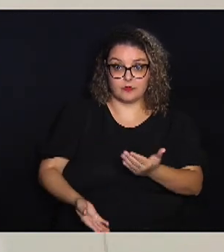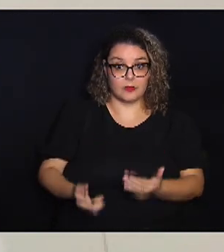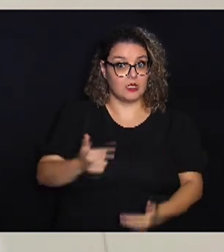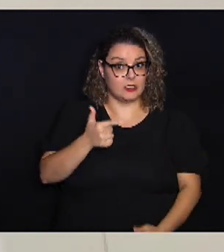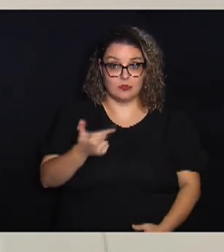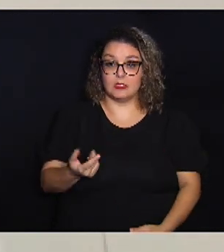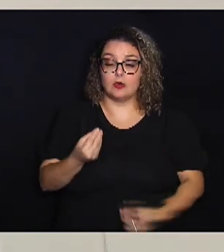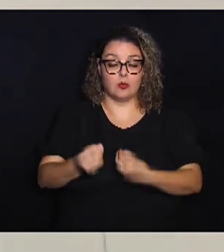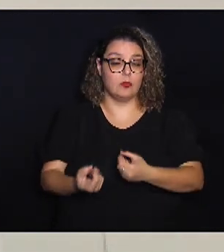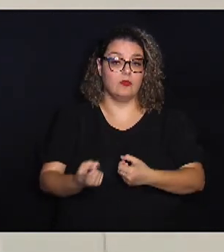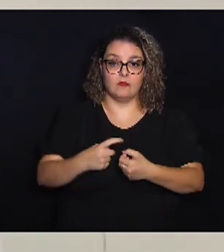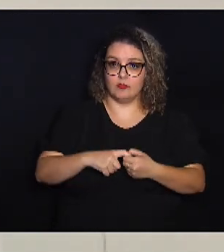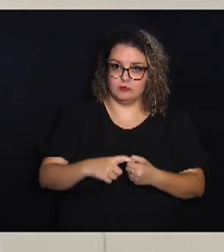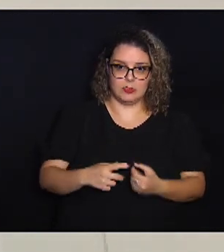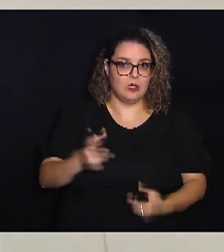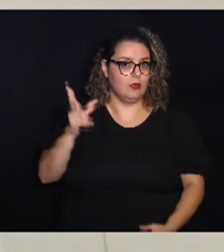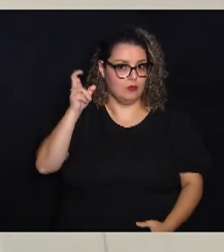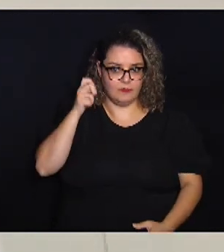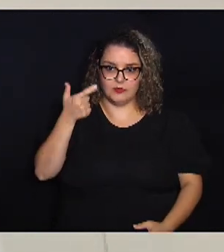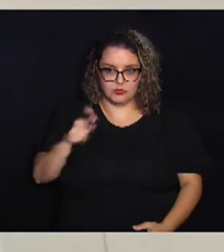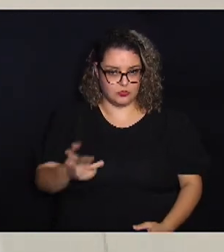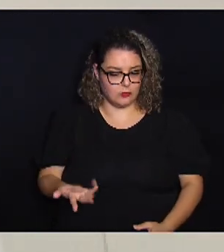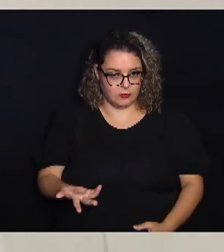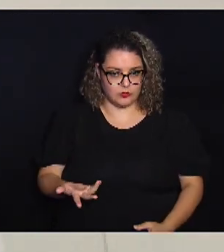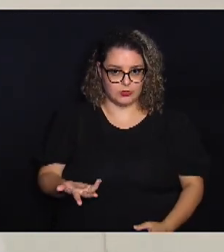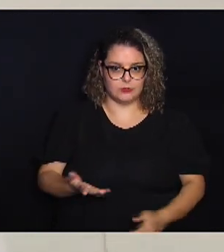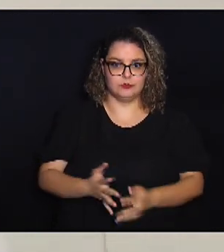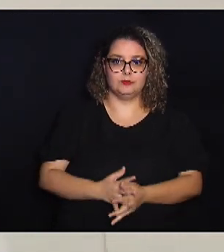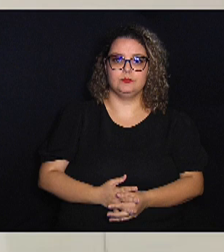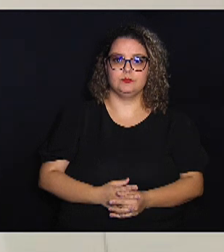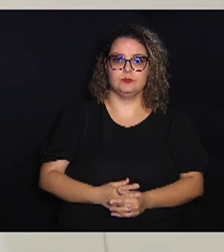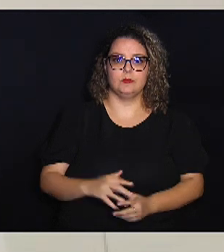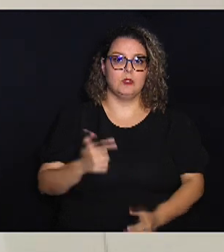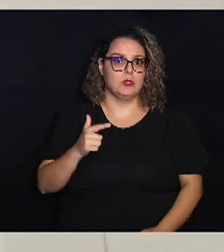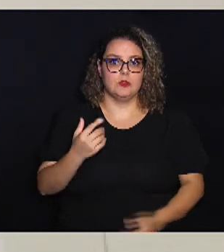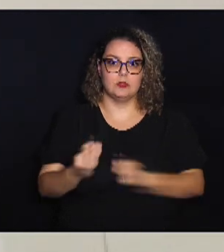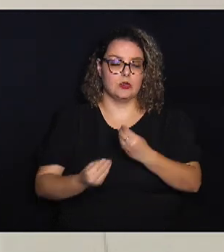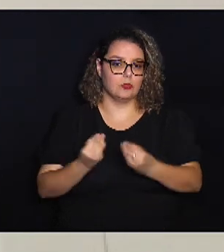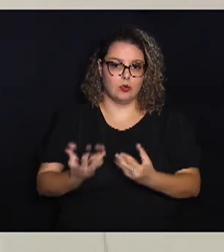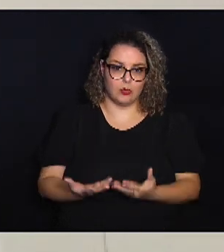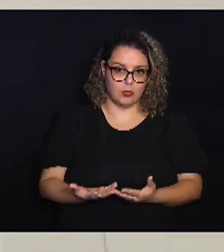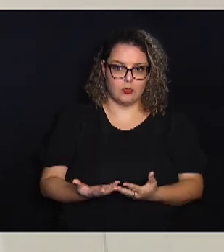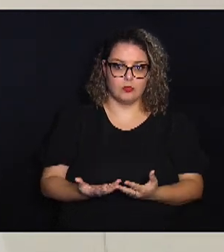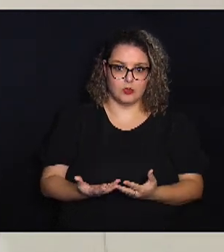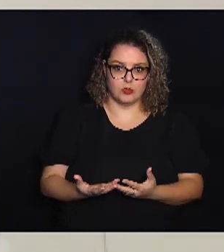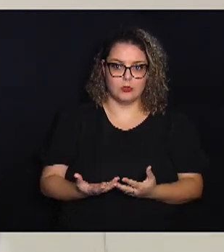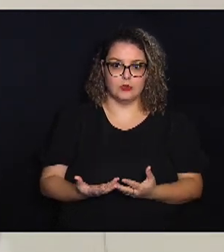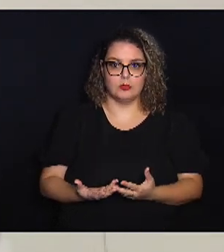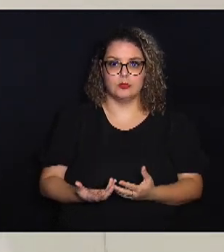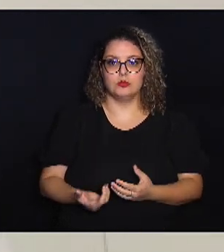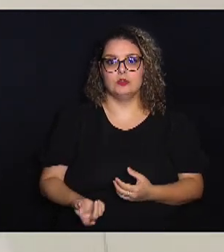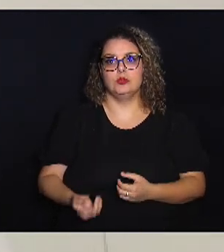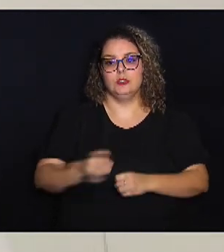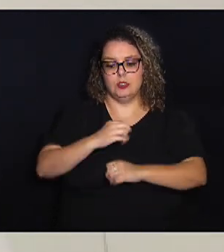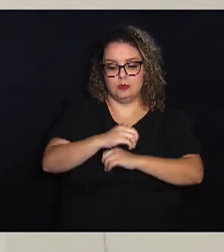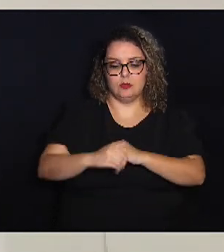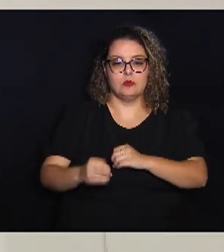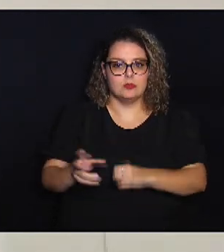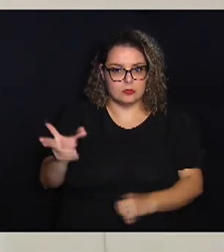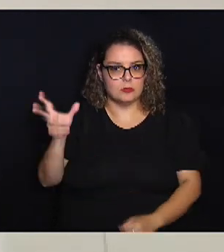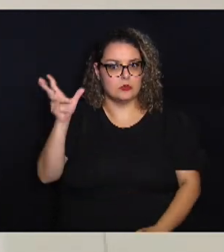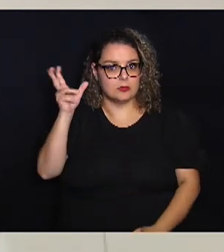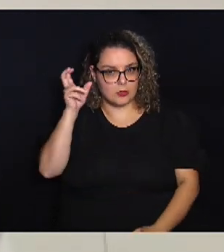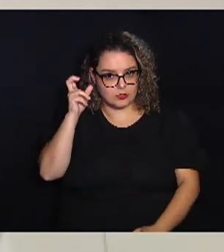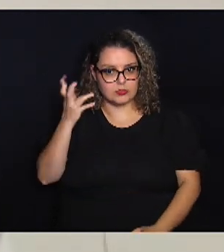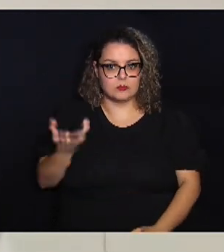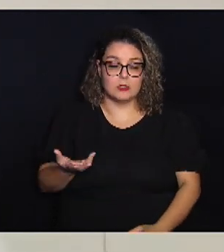irreversíveis, né? Então, não existe como nós colocarmos novamente células auditivas. Então,